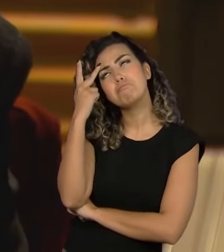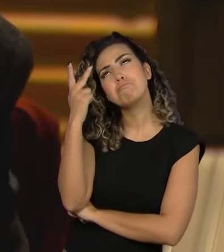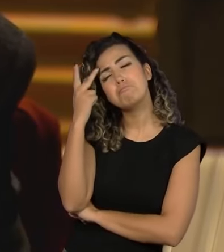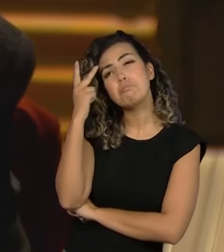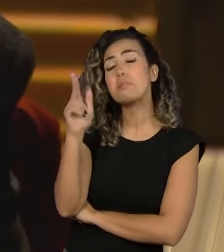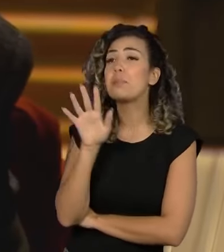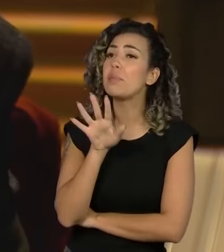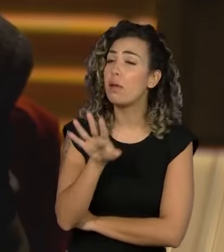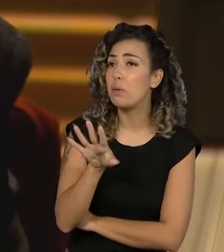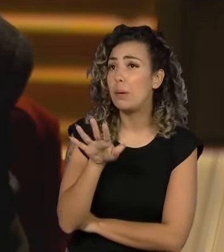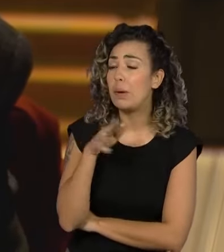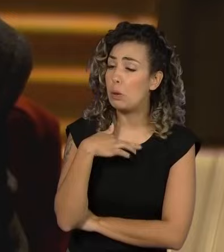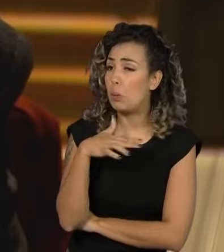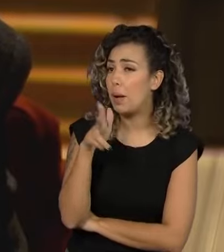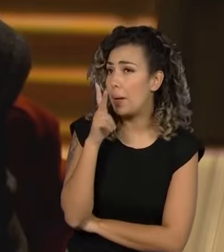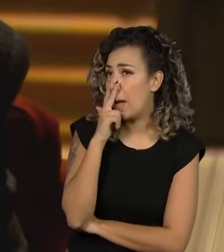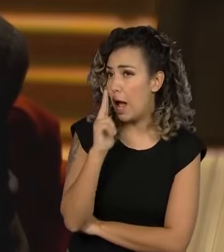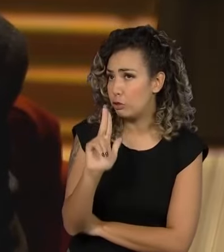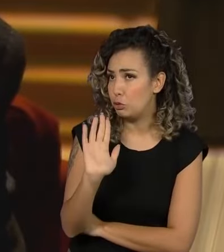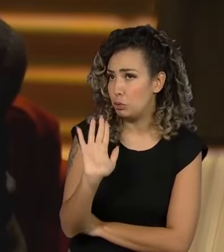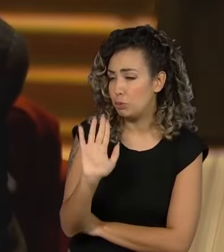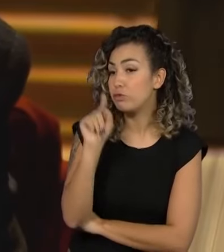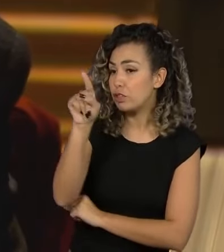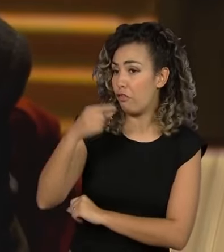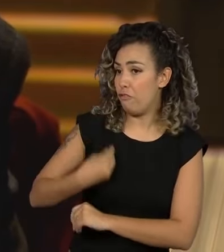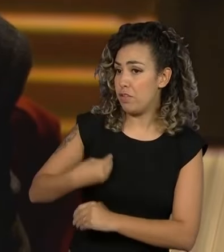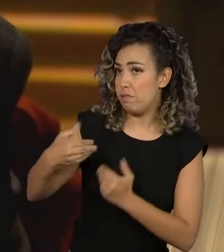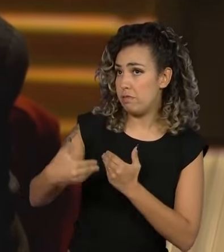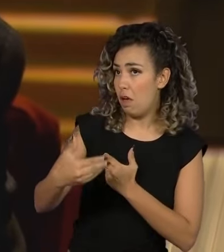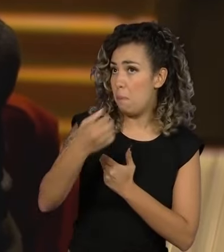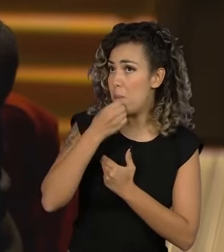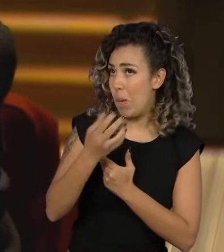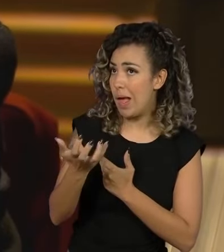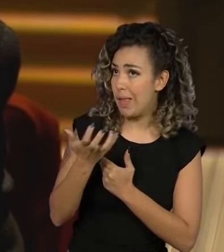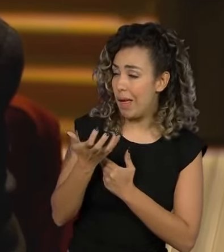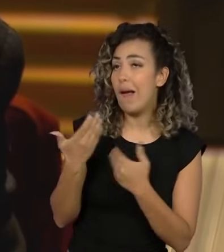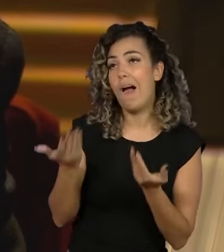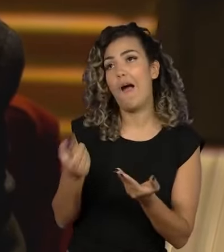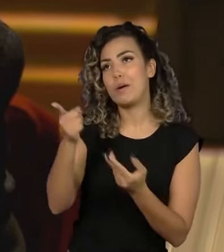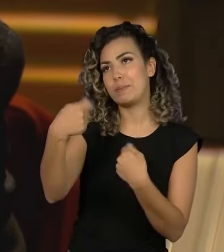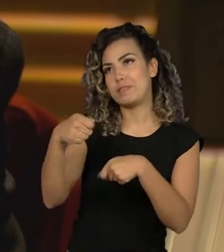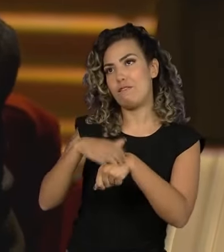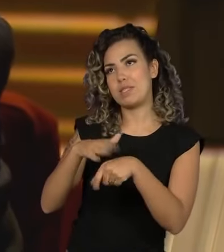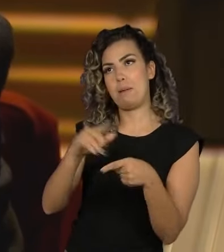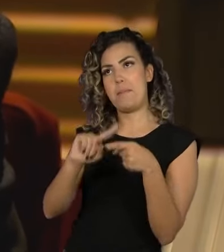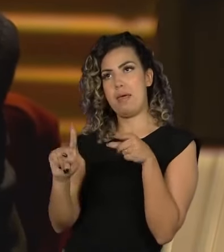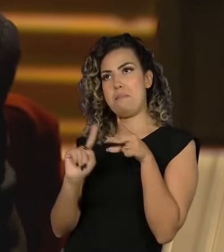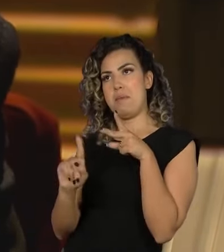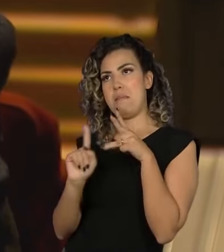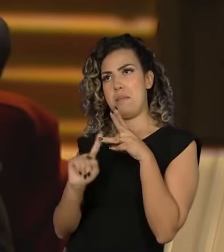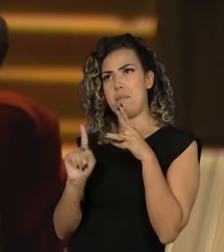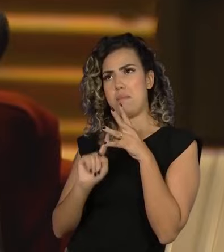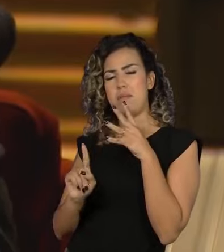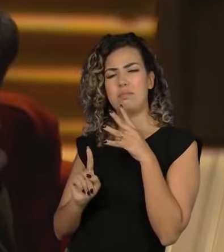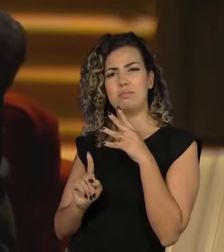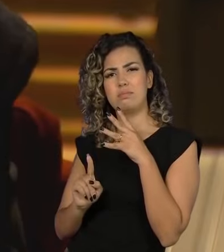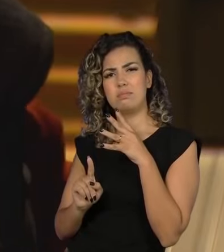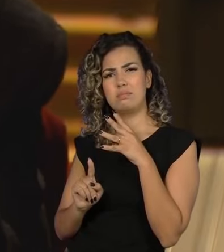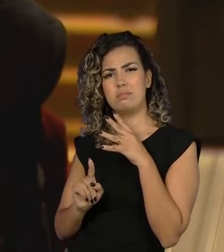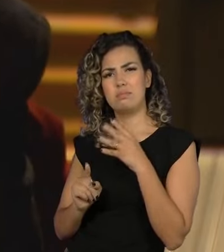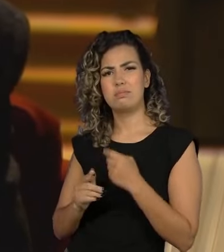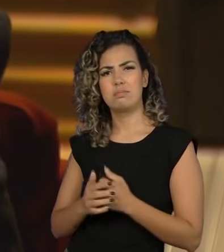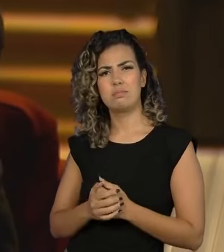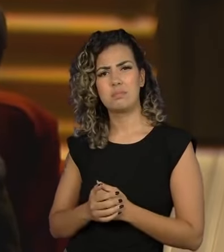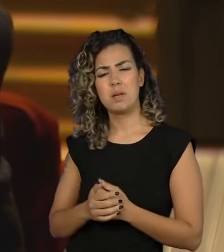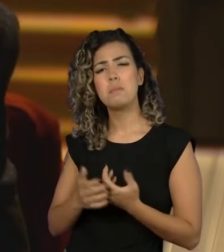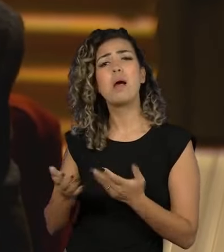acho que para você viver uma vida boa você tem que fazer isso isso e isso Perceba o que que tá por